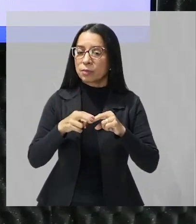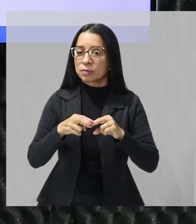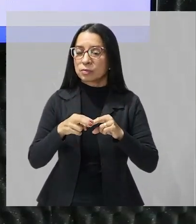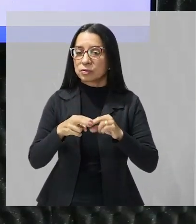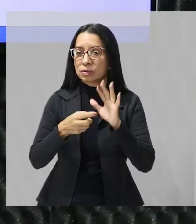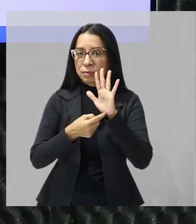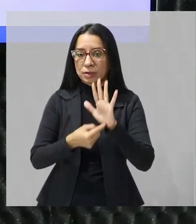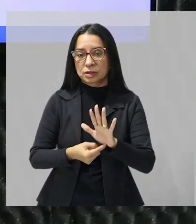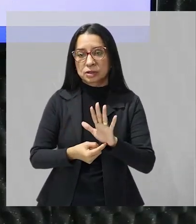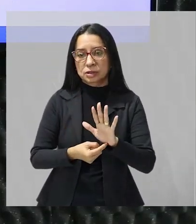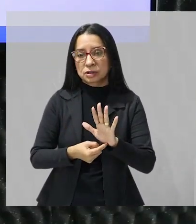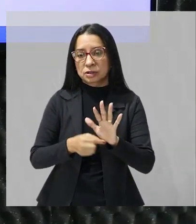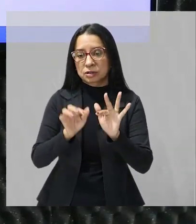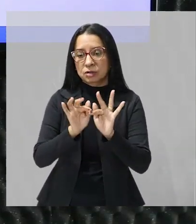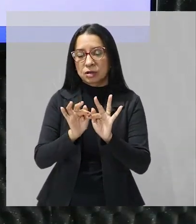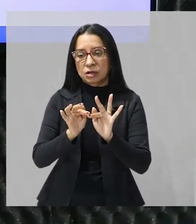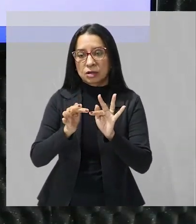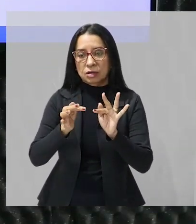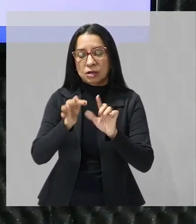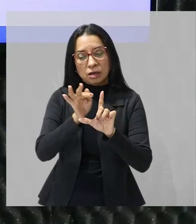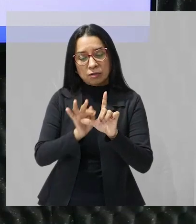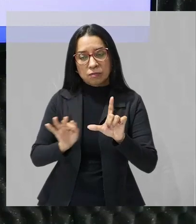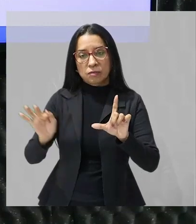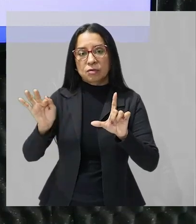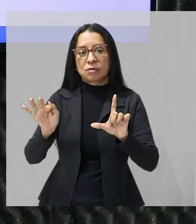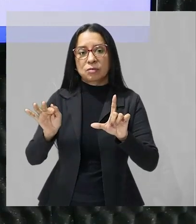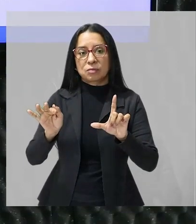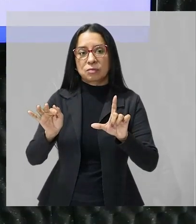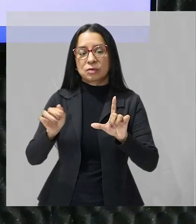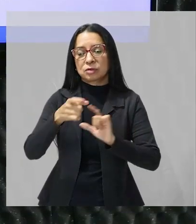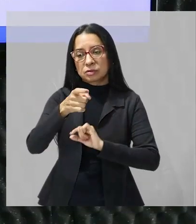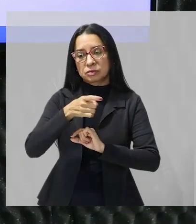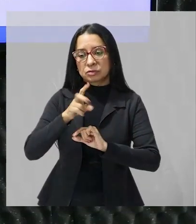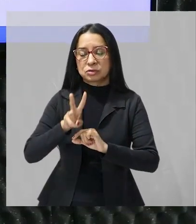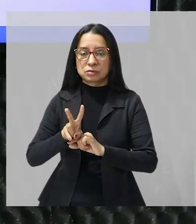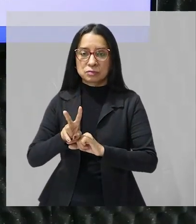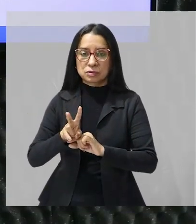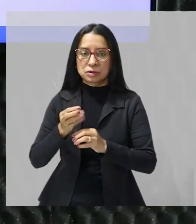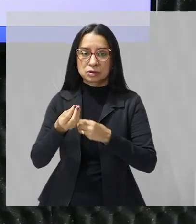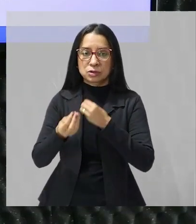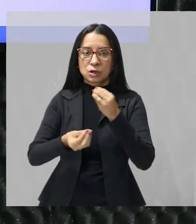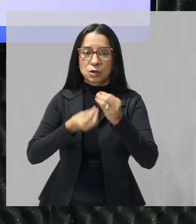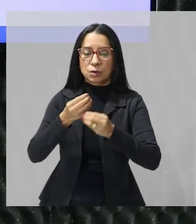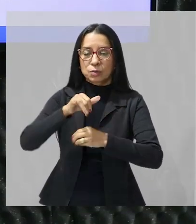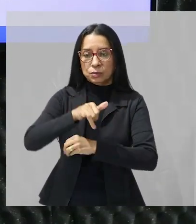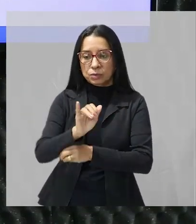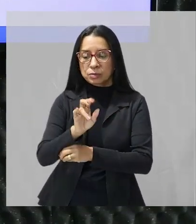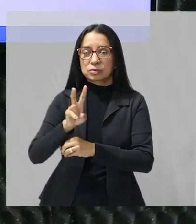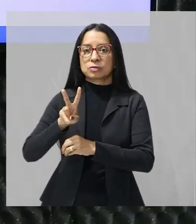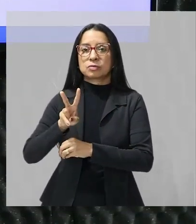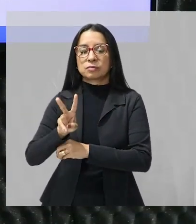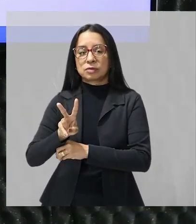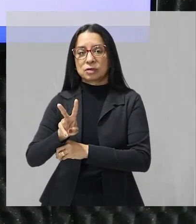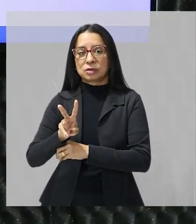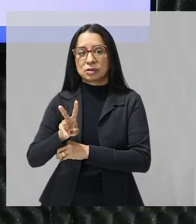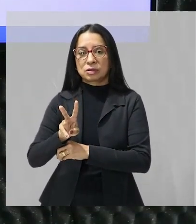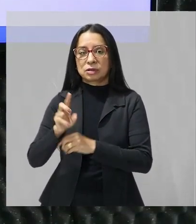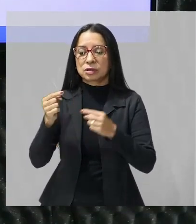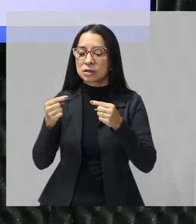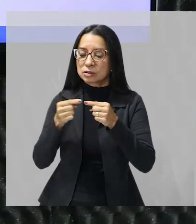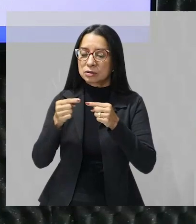fórmula tanto do x do vértice quanto do y do vértice, tá? E a associação que é feita. A